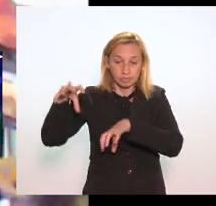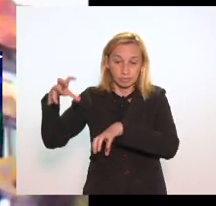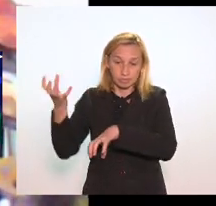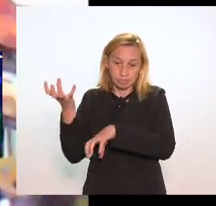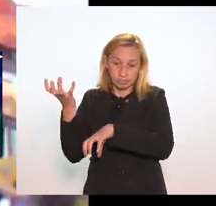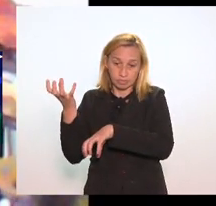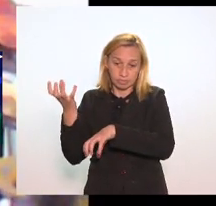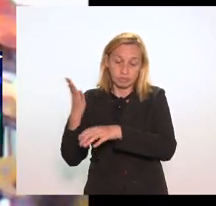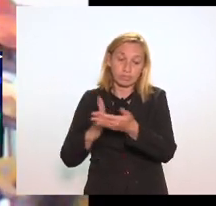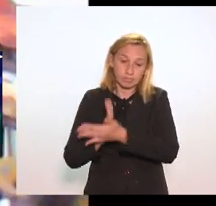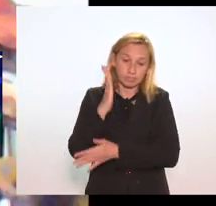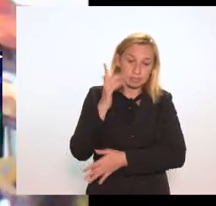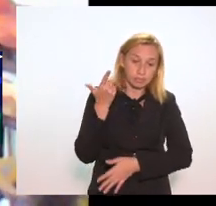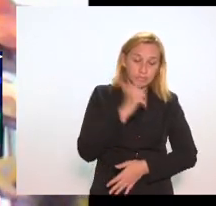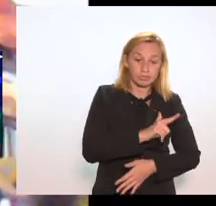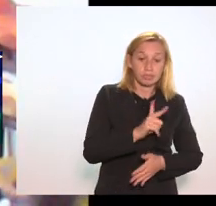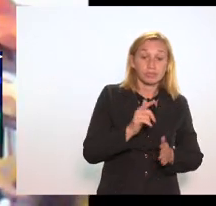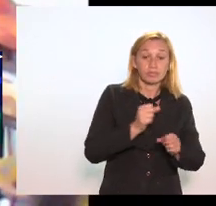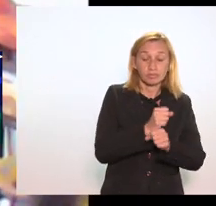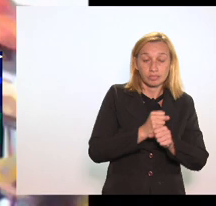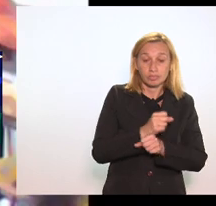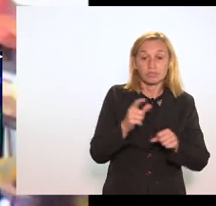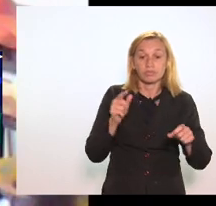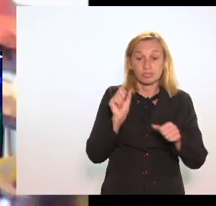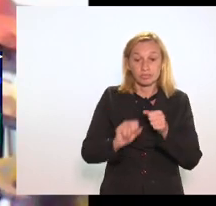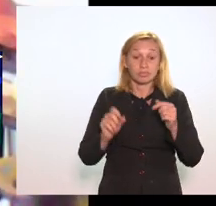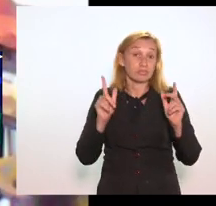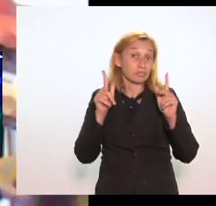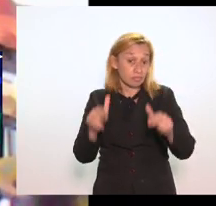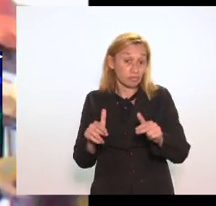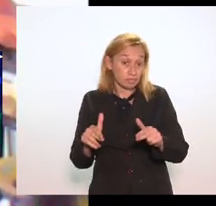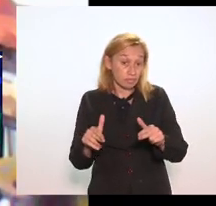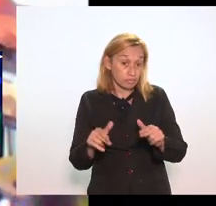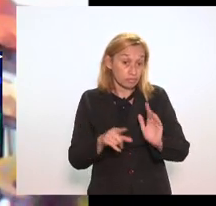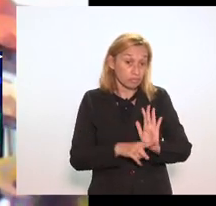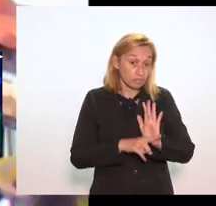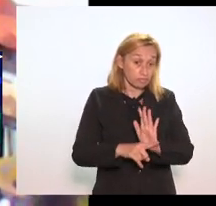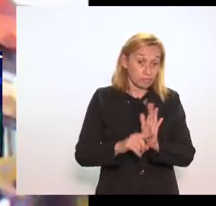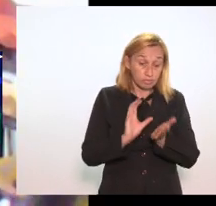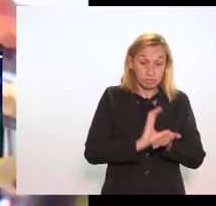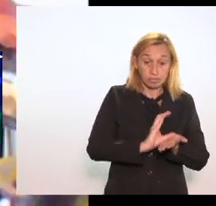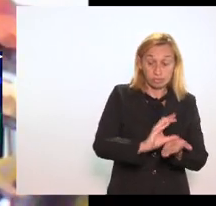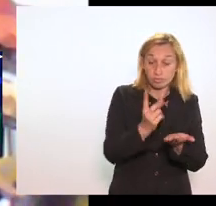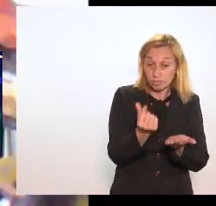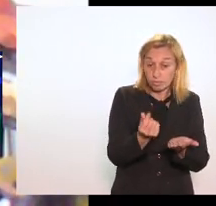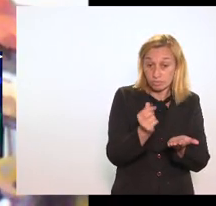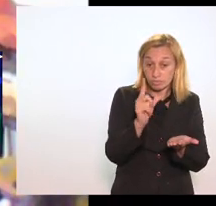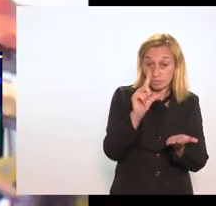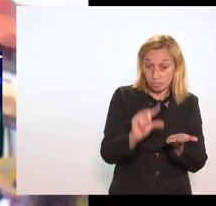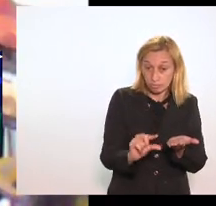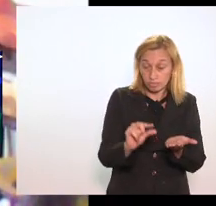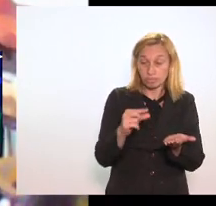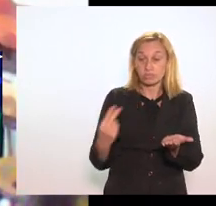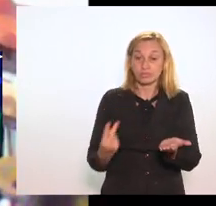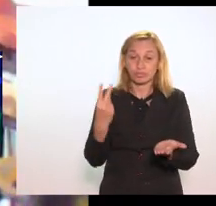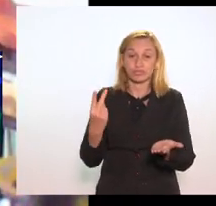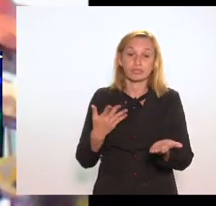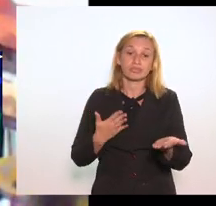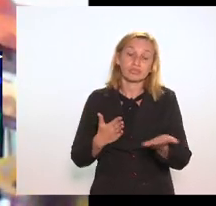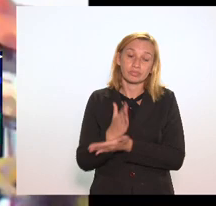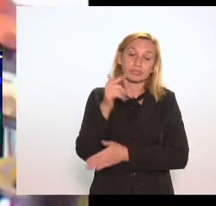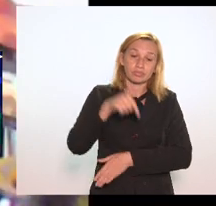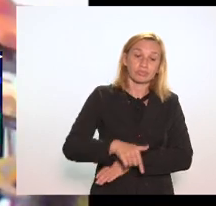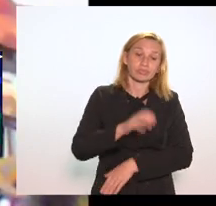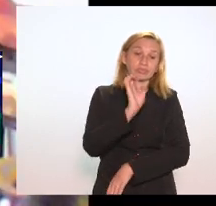rico esse ano o congresso não fez a mesma coisa o auxílio emergencial Nacional de segundo valor reduzido felizmente aprovamos